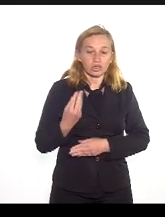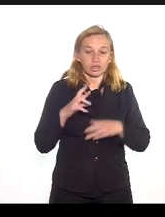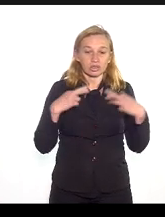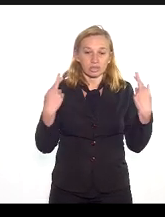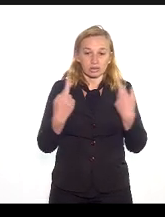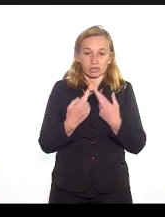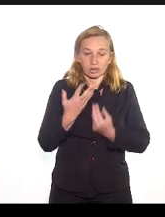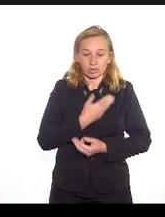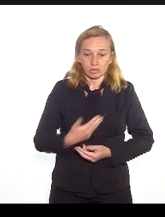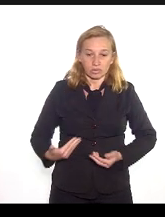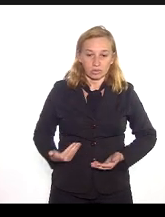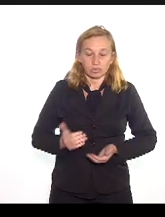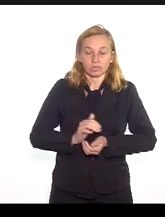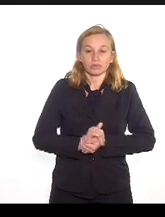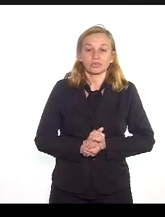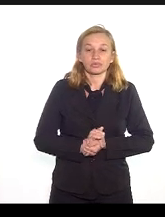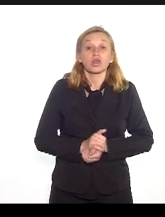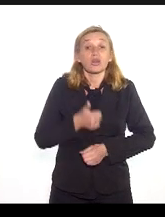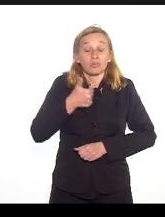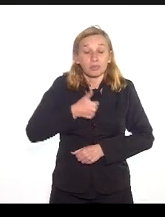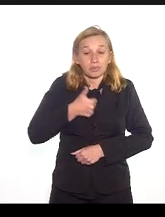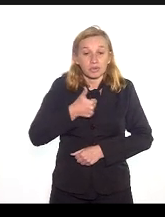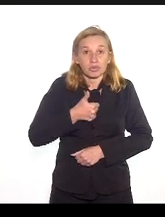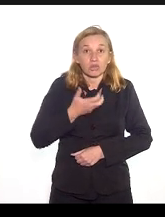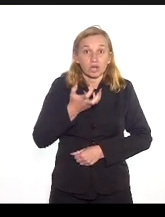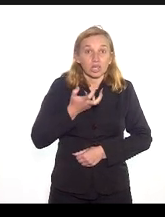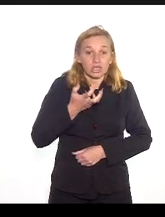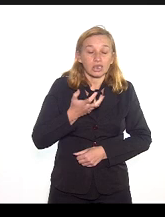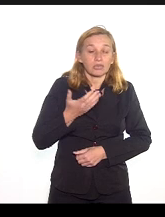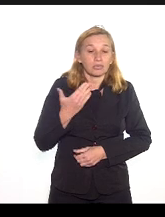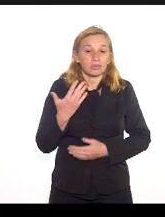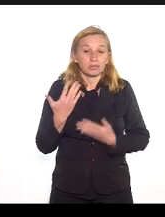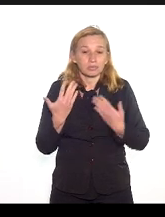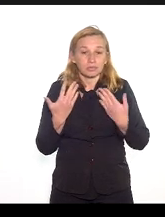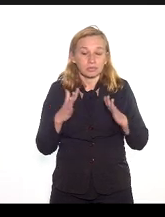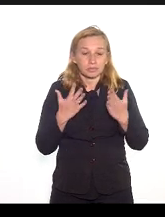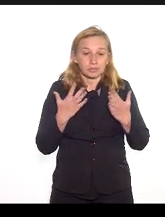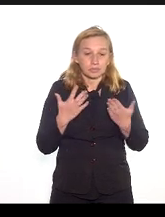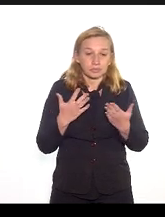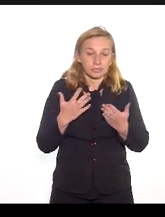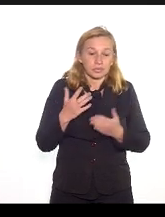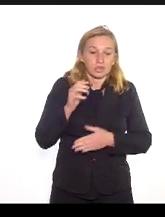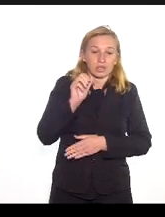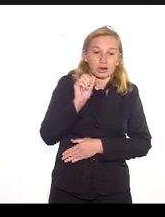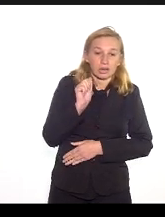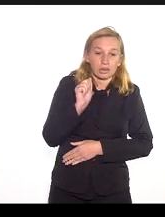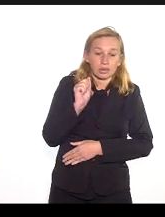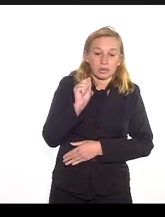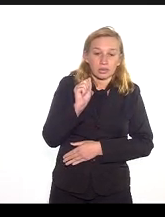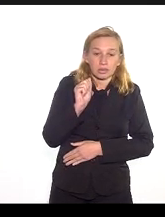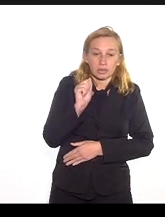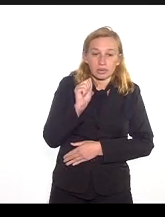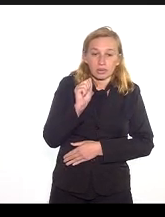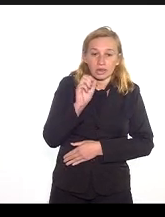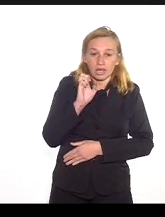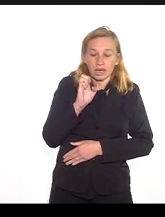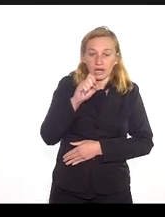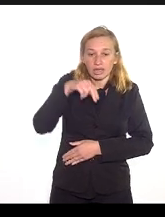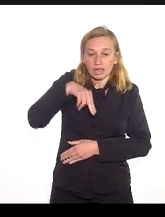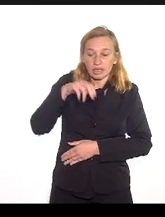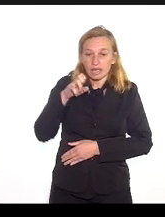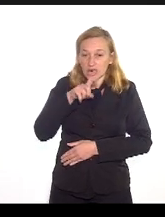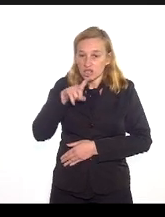comissão. Em primeiro lugar, queria cumprimentar o almirante Edésio pela apresentação, porque ela